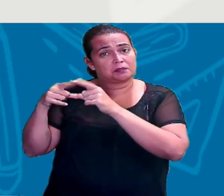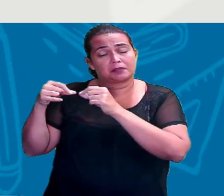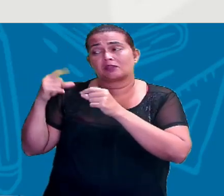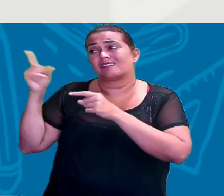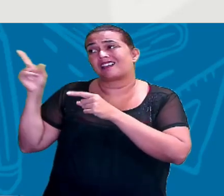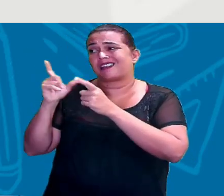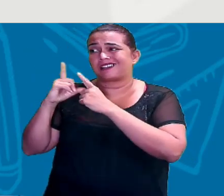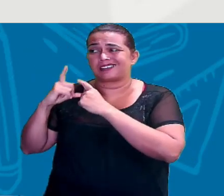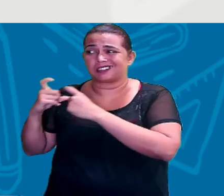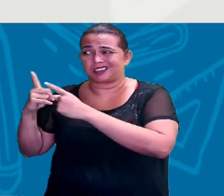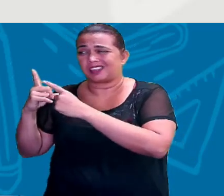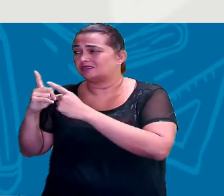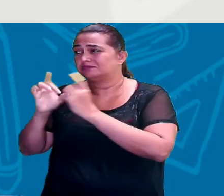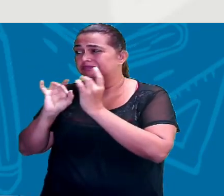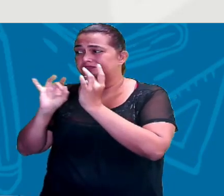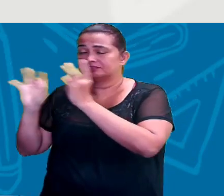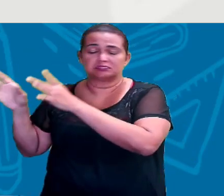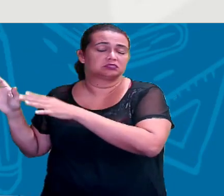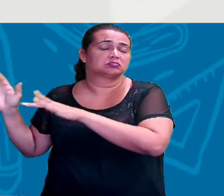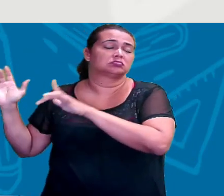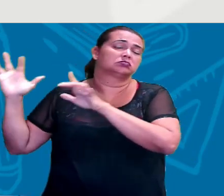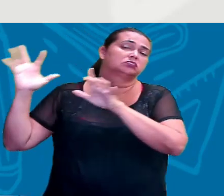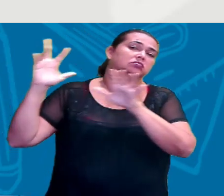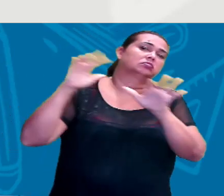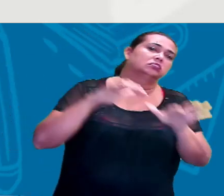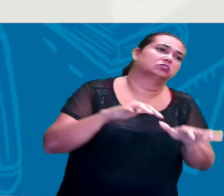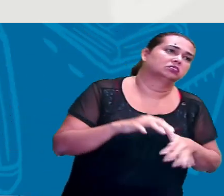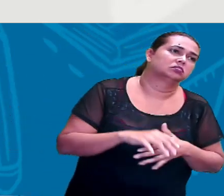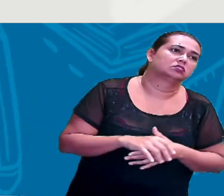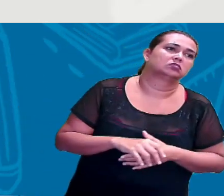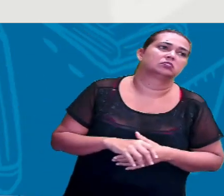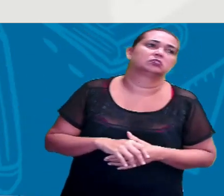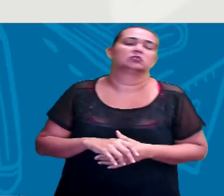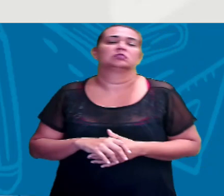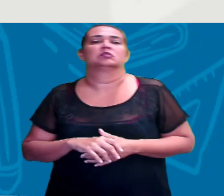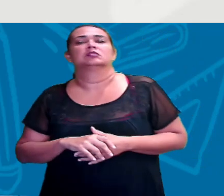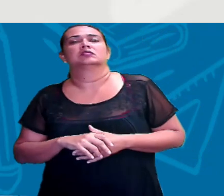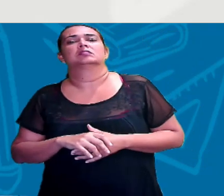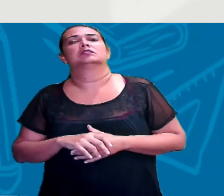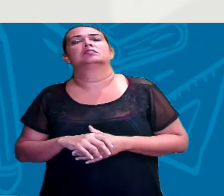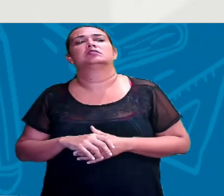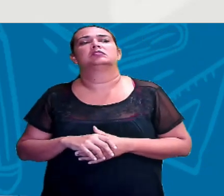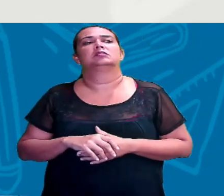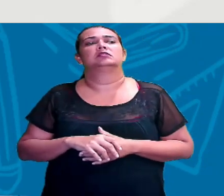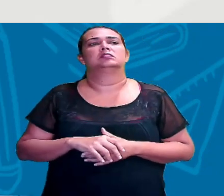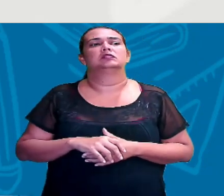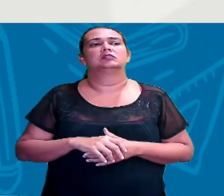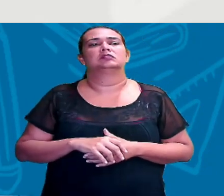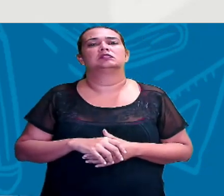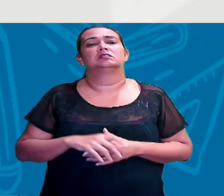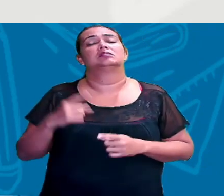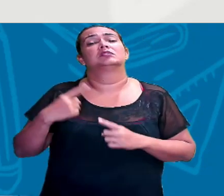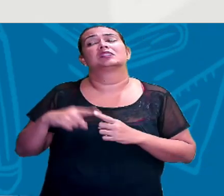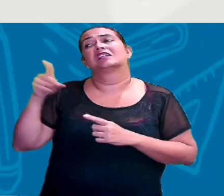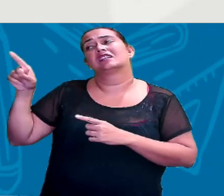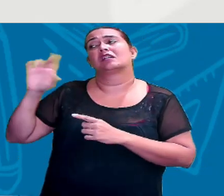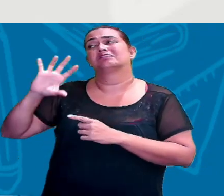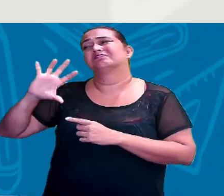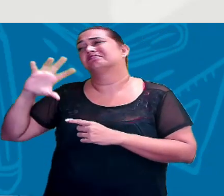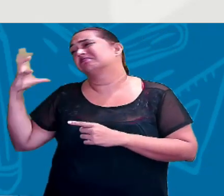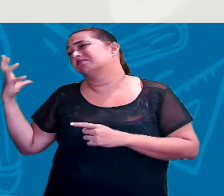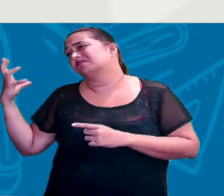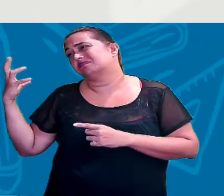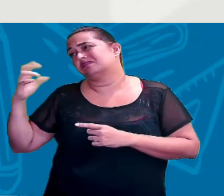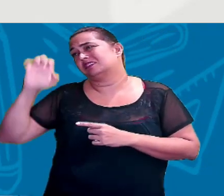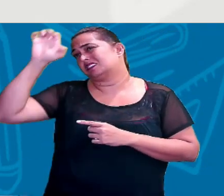guerra por conta de toda o caos que tinha se instalado